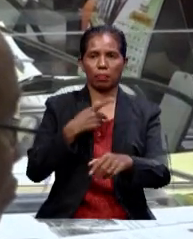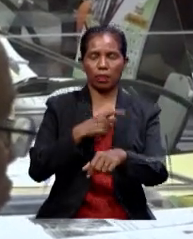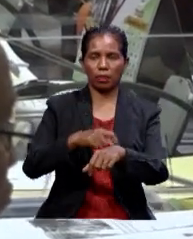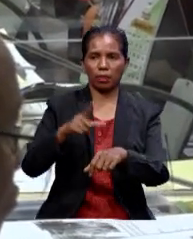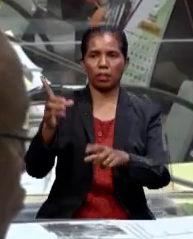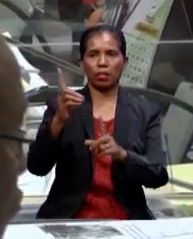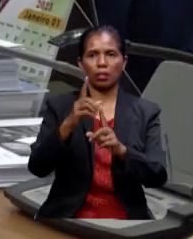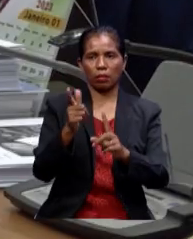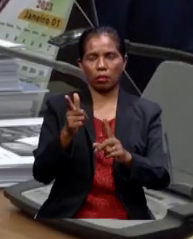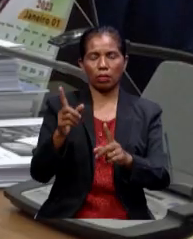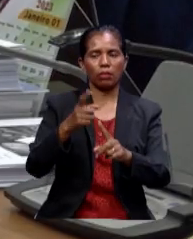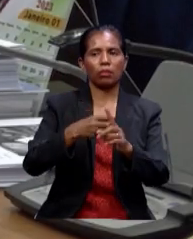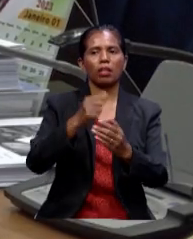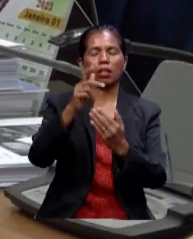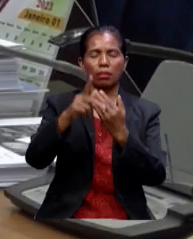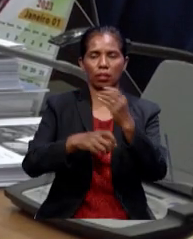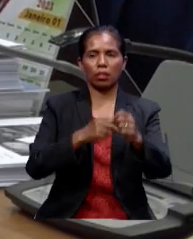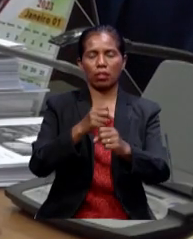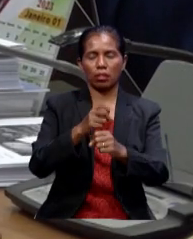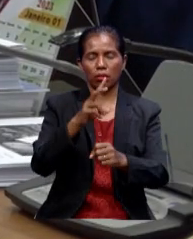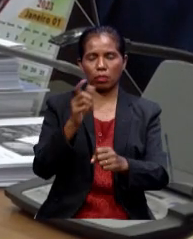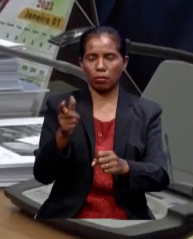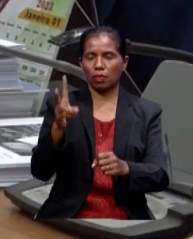rua nulu fulan abril tinang ring roro nulu. Mai be durante